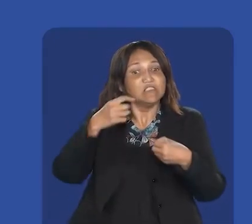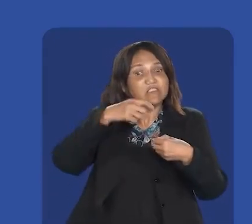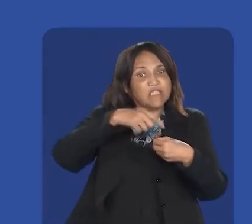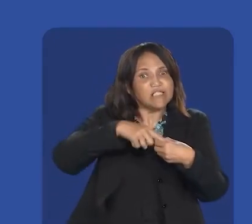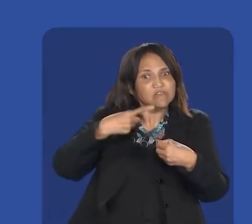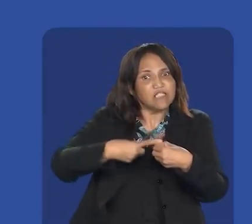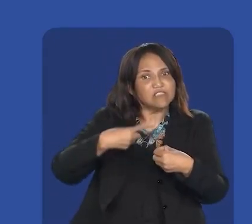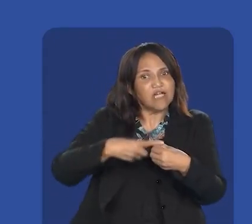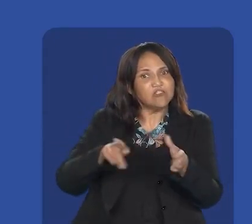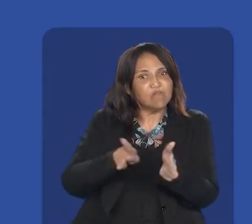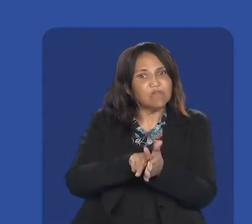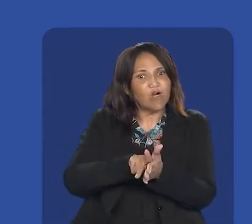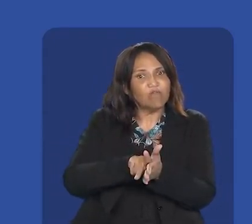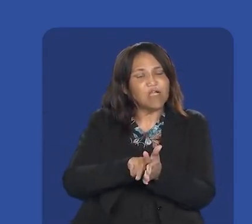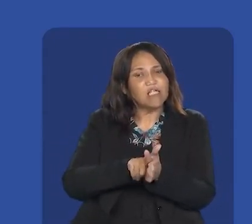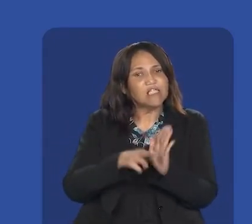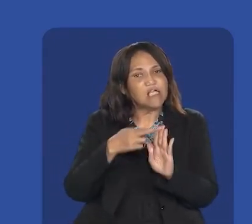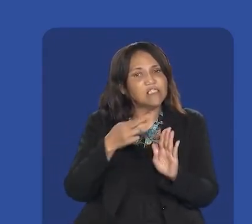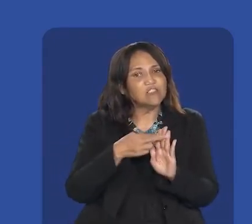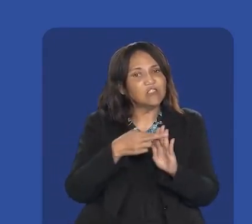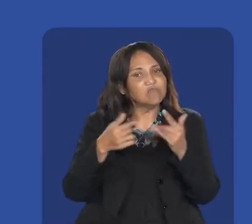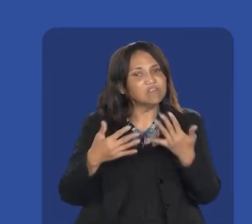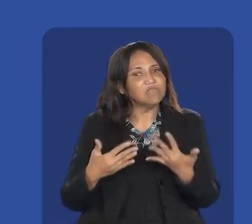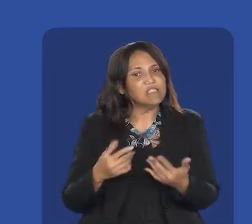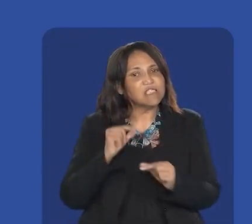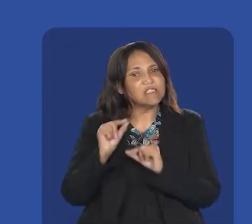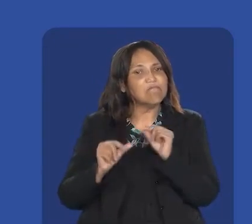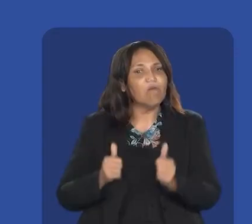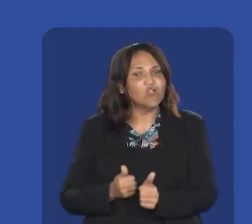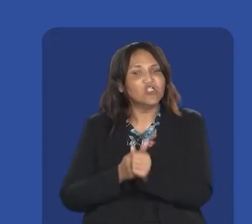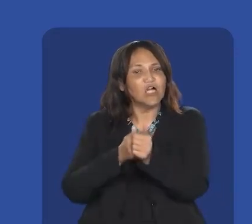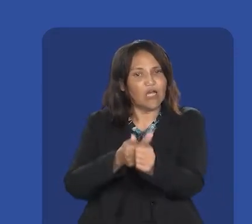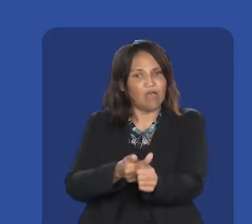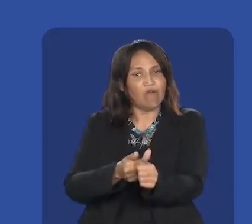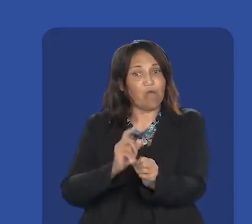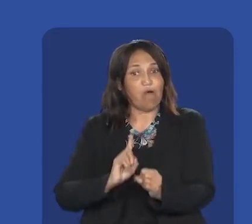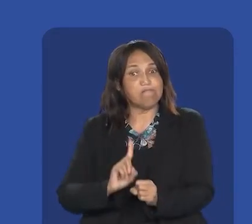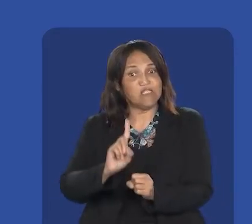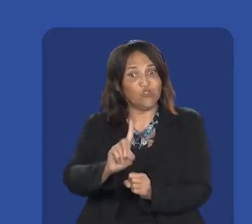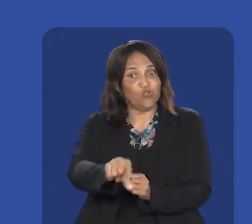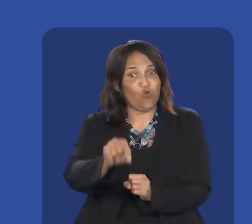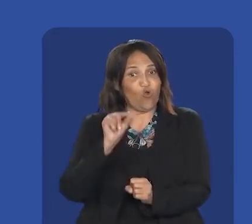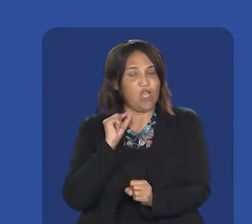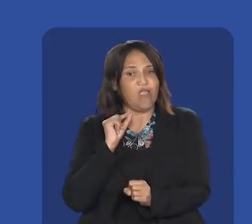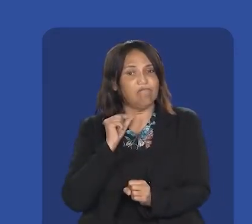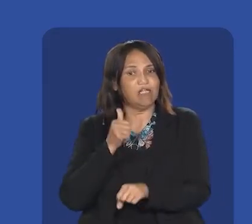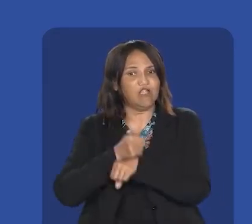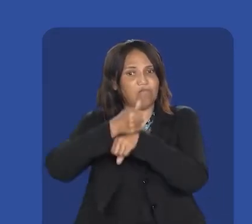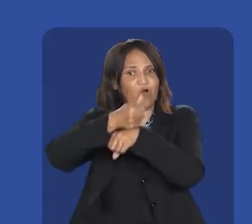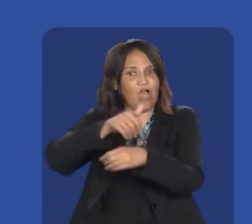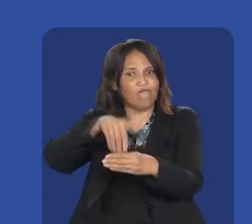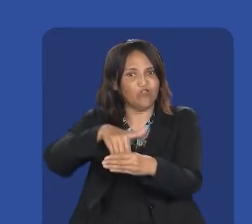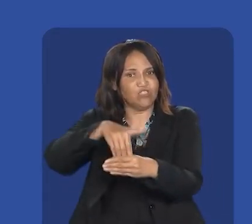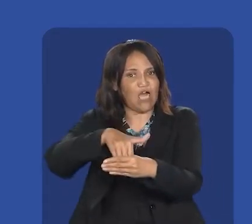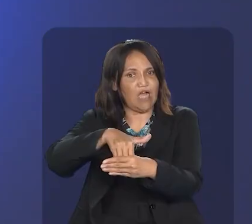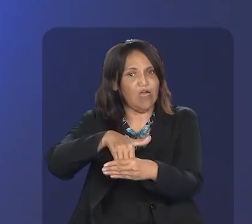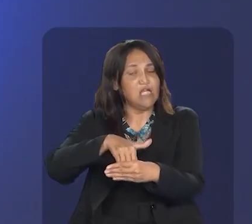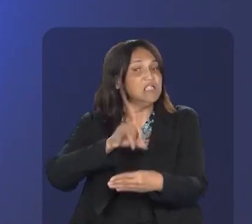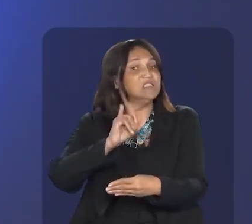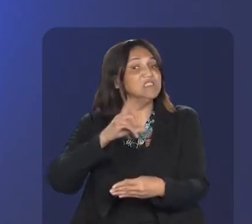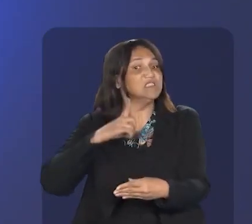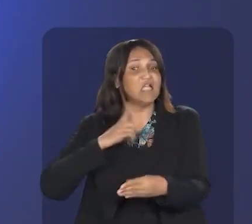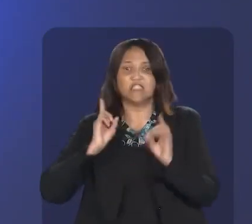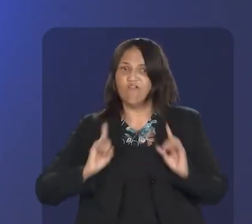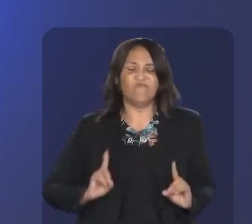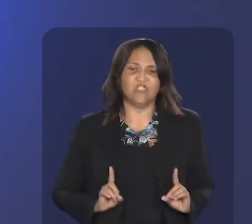própria zona eleitoral. E a resolução também diz que você pode levar alguém de sua escolha para te ajudar na hora de votar. Se você